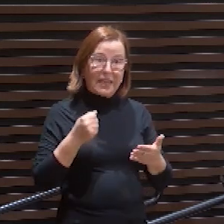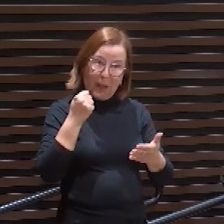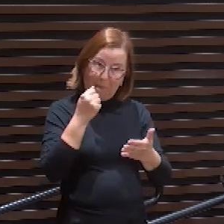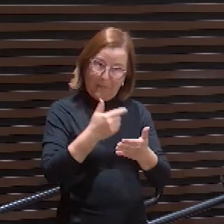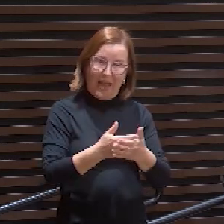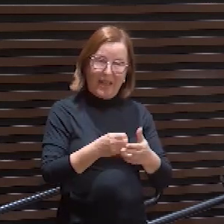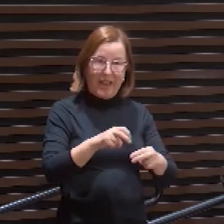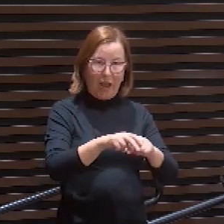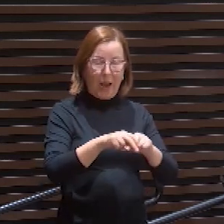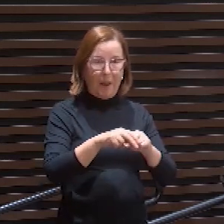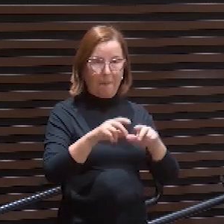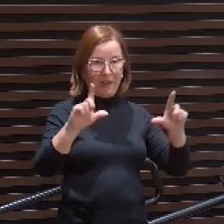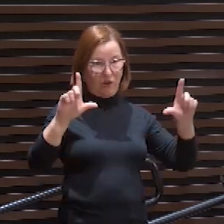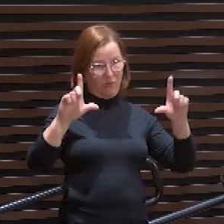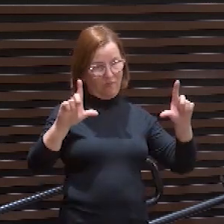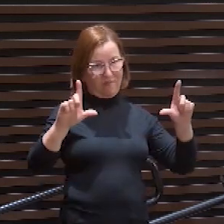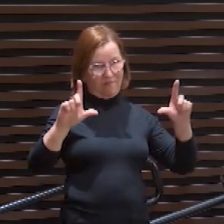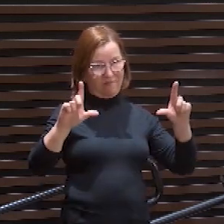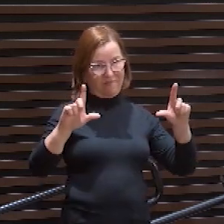pintura.